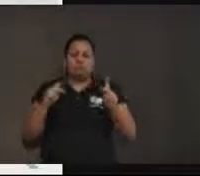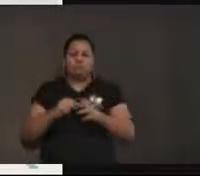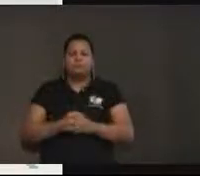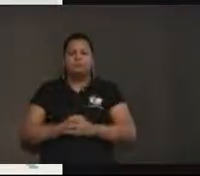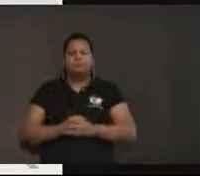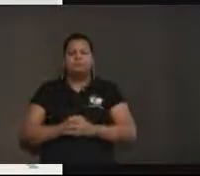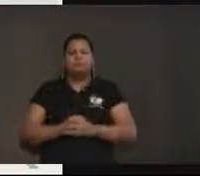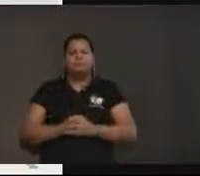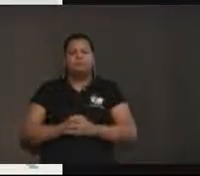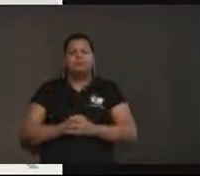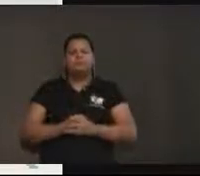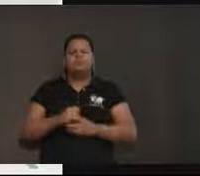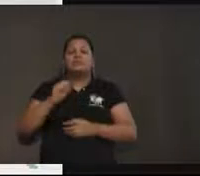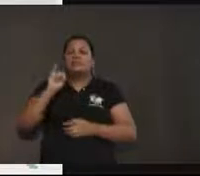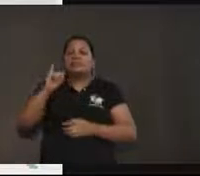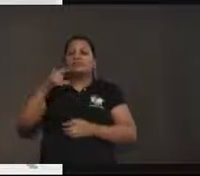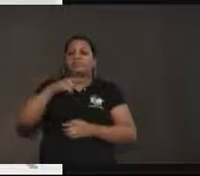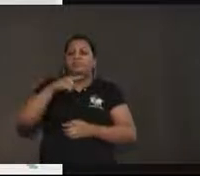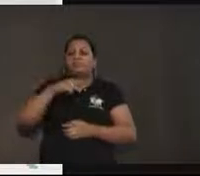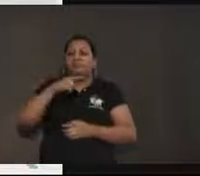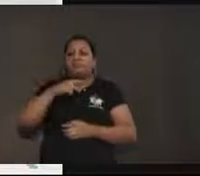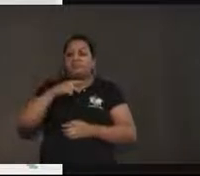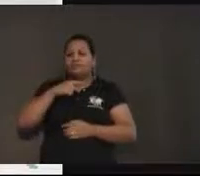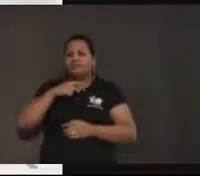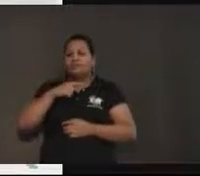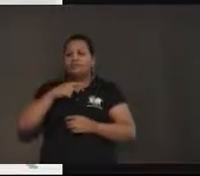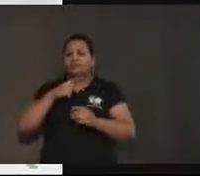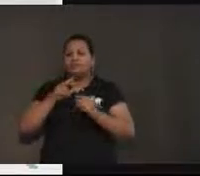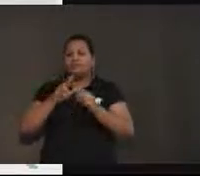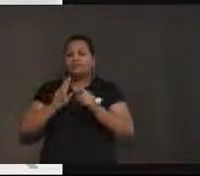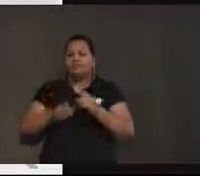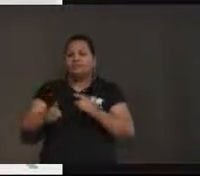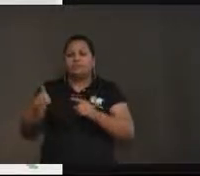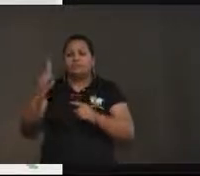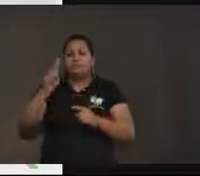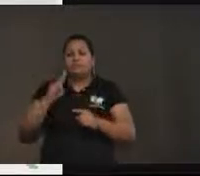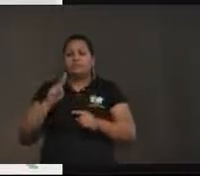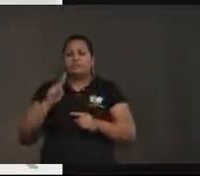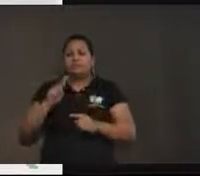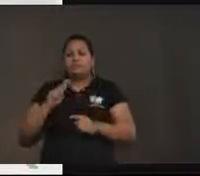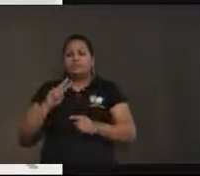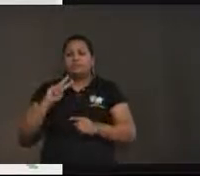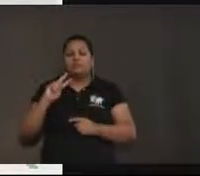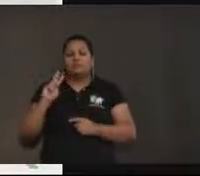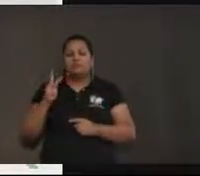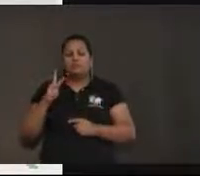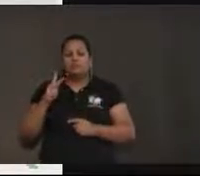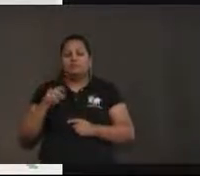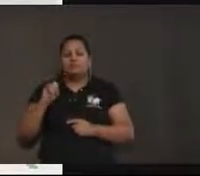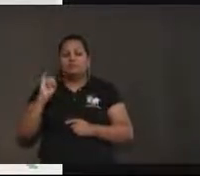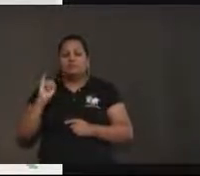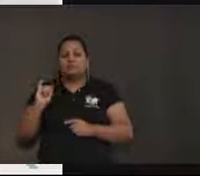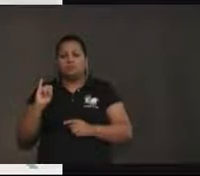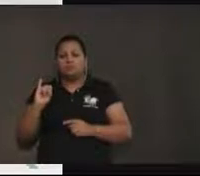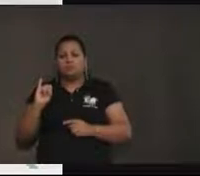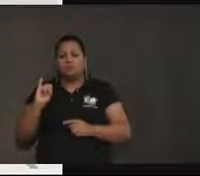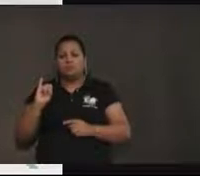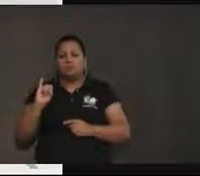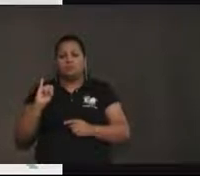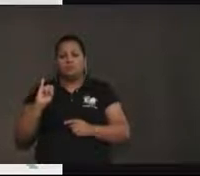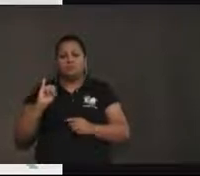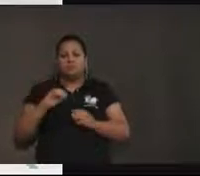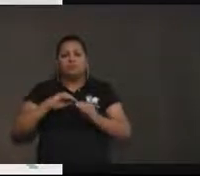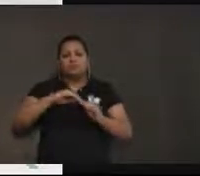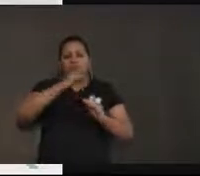e se existiu constante roer Alpha de tal forma que numa bola rolou você sumiu